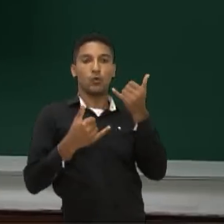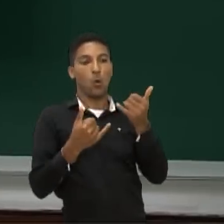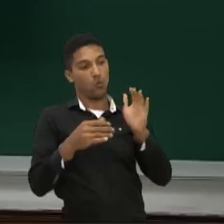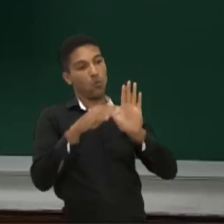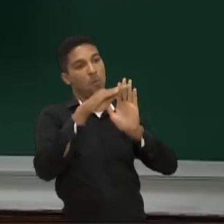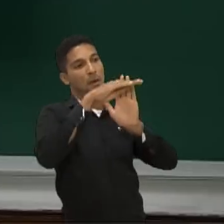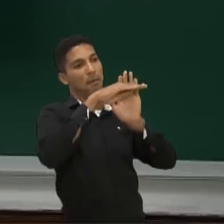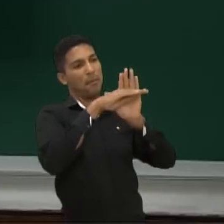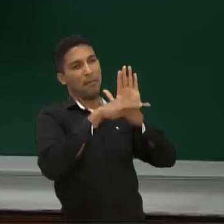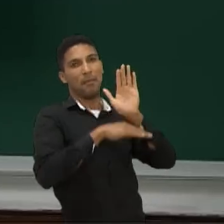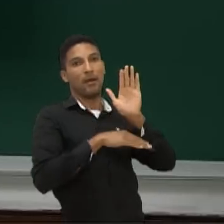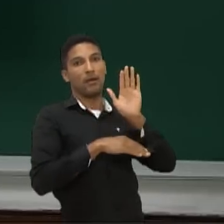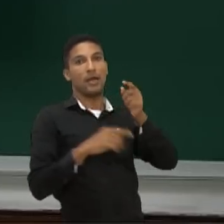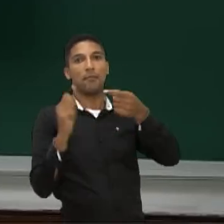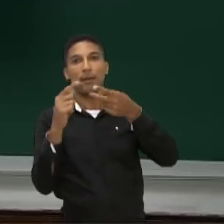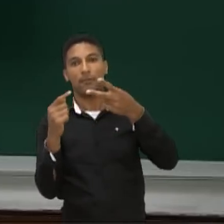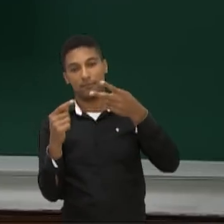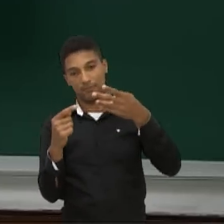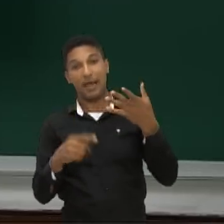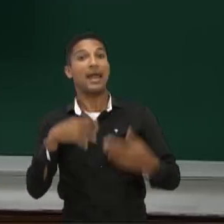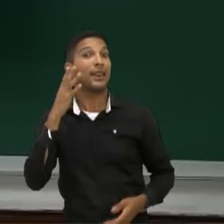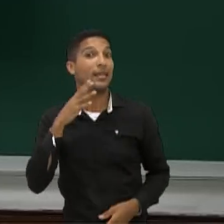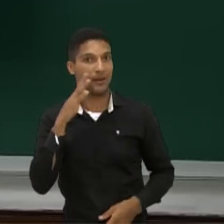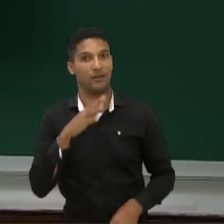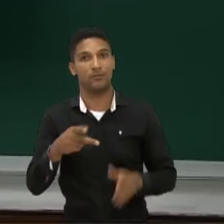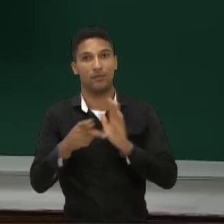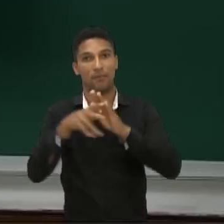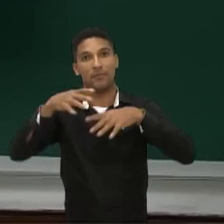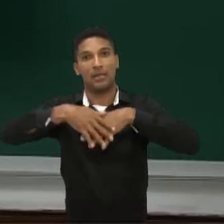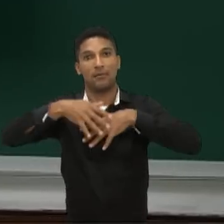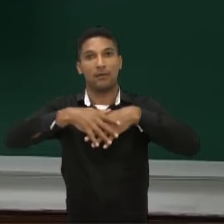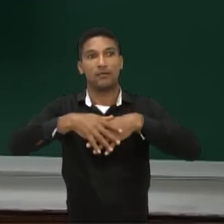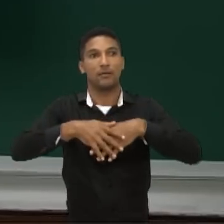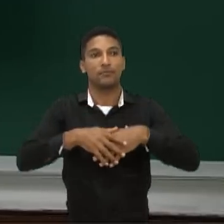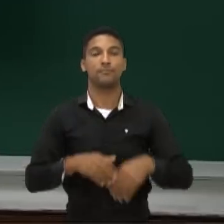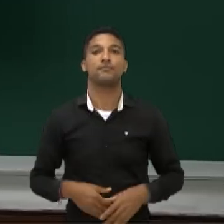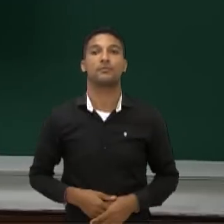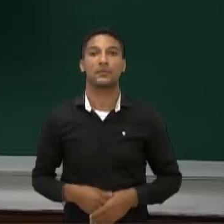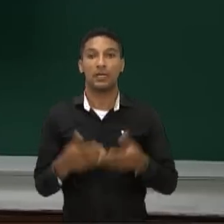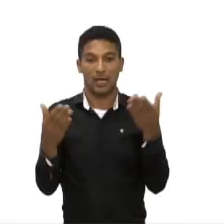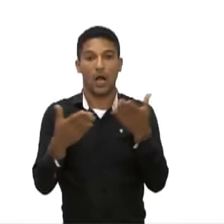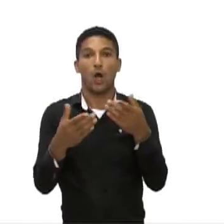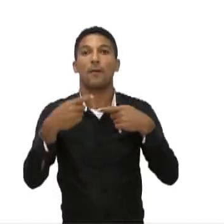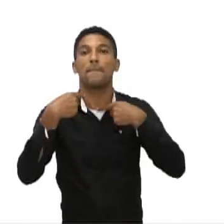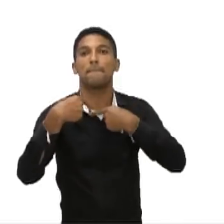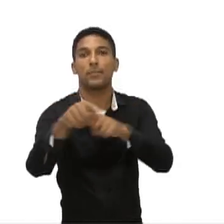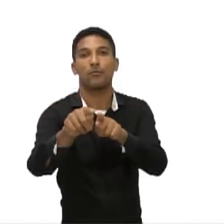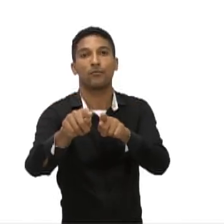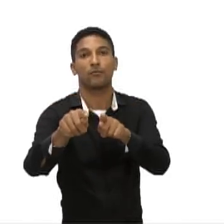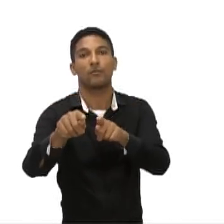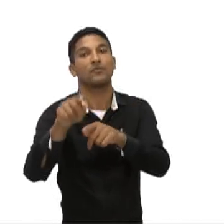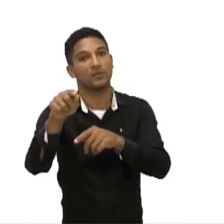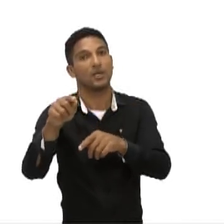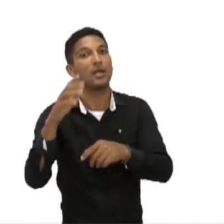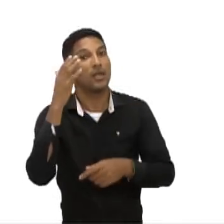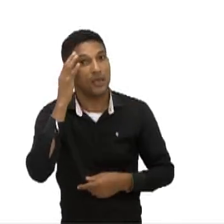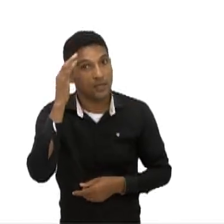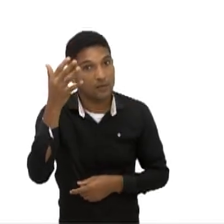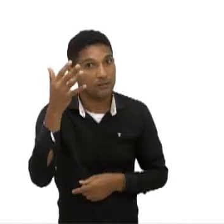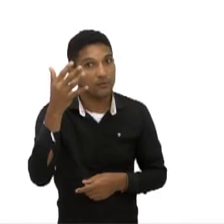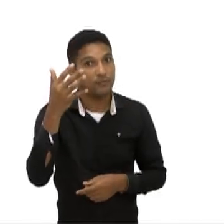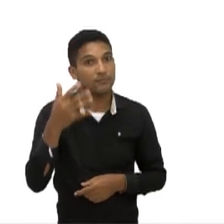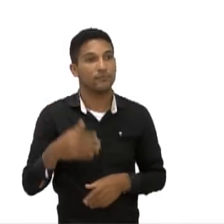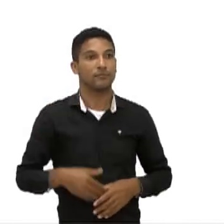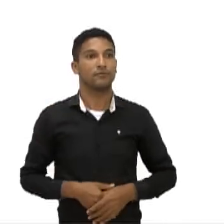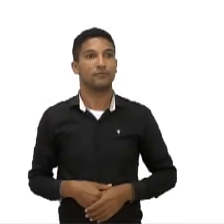bom? E tem uma tarefinha para casa para vocês, tá bom? Então, olha só, decomponha o polígono dado